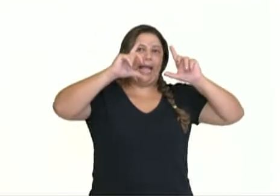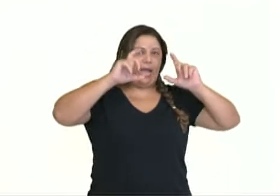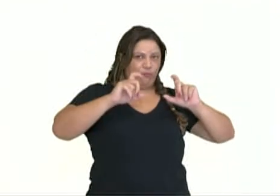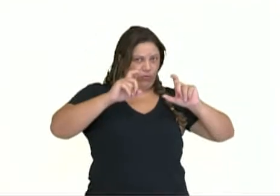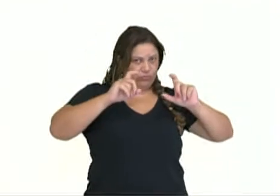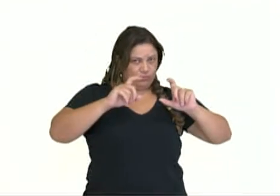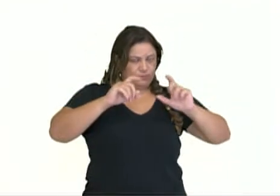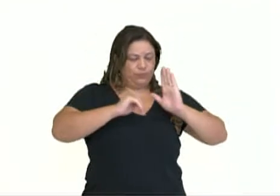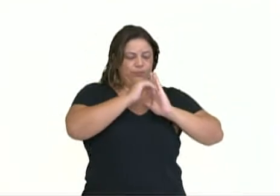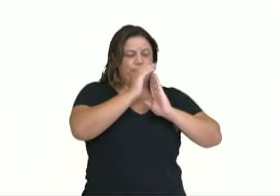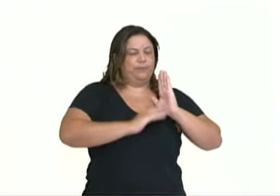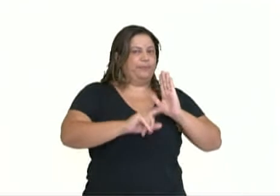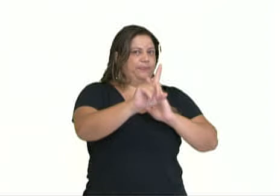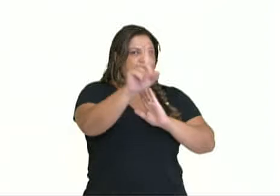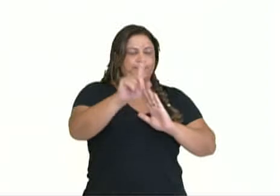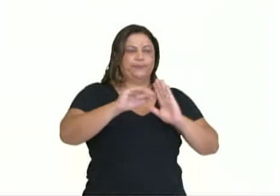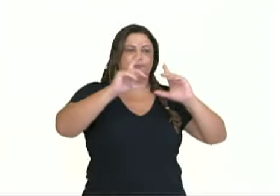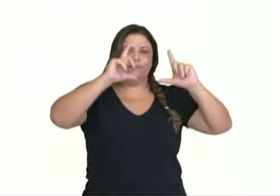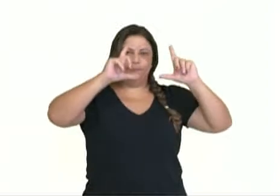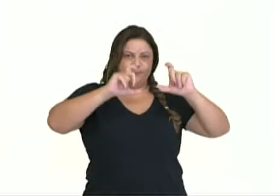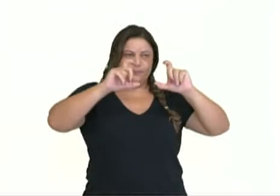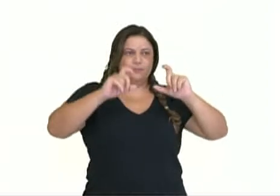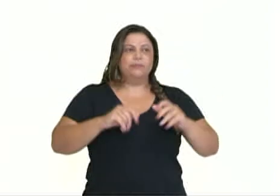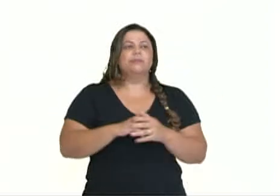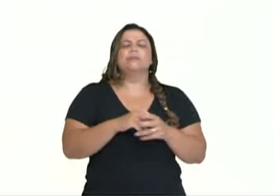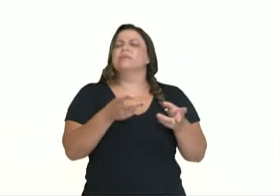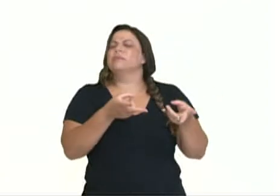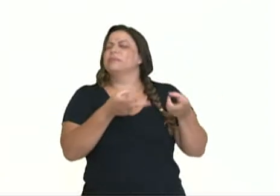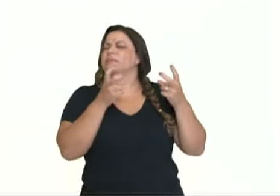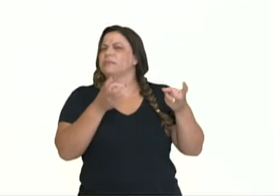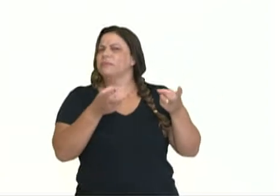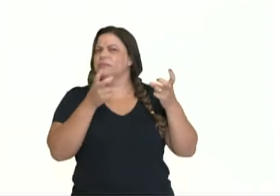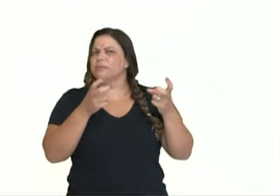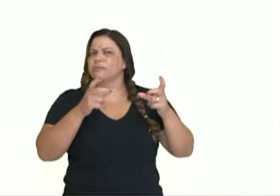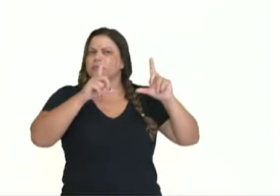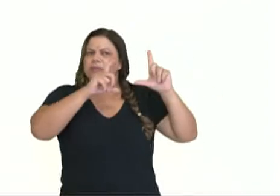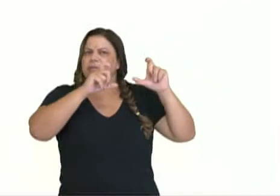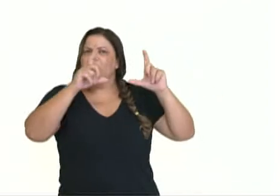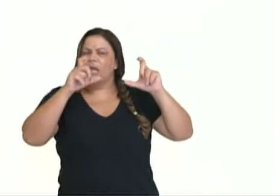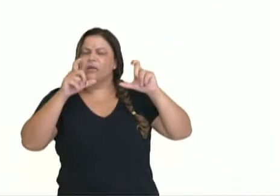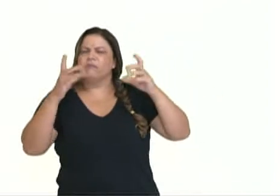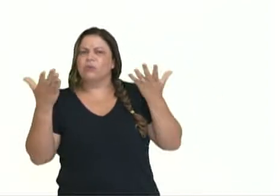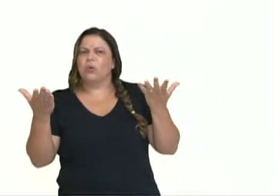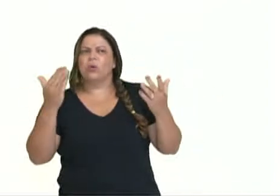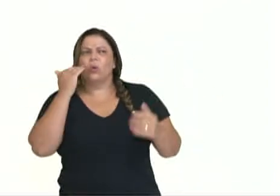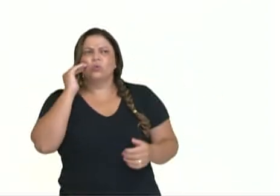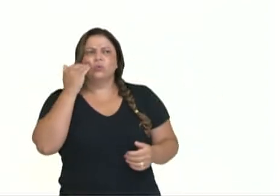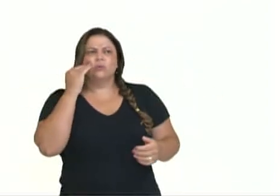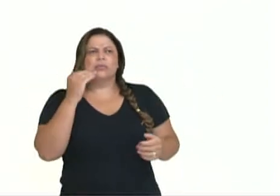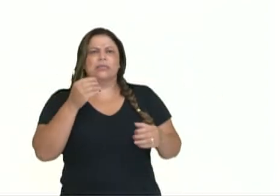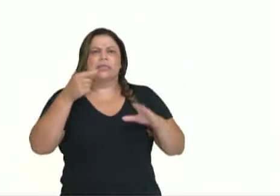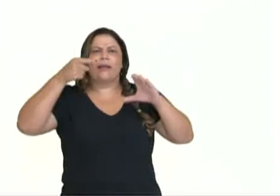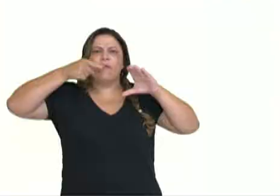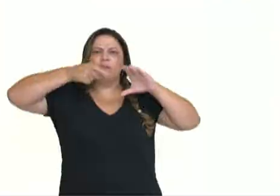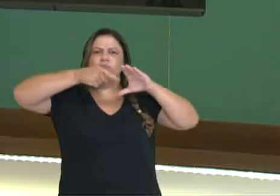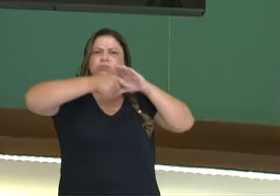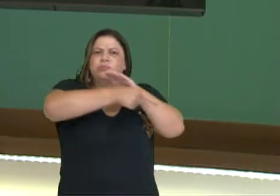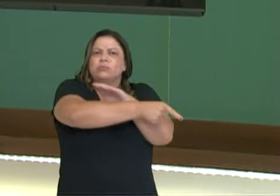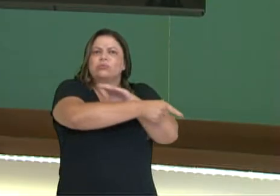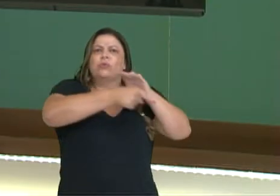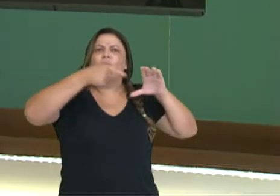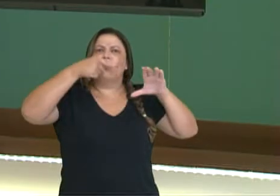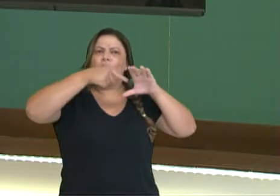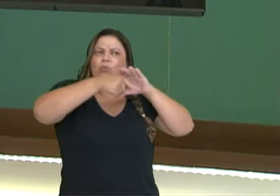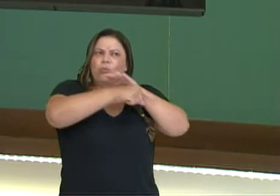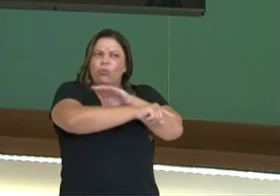pintura, não. Uma fotografia. Observe que essa fotografia, você consegue entender que ela tem uma profundidade. É uma